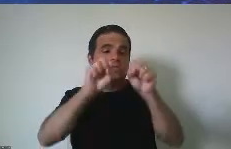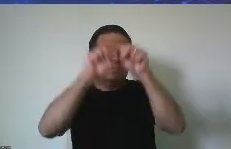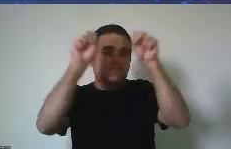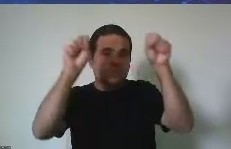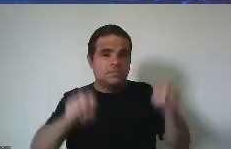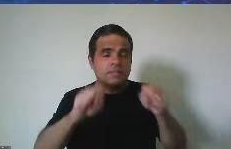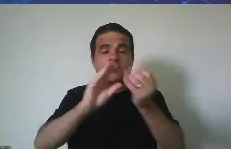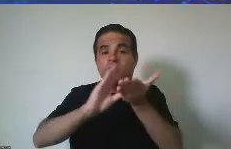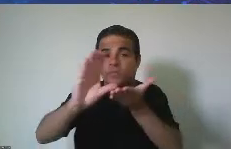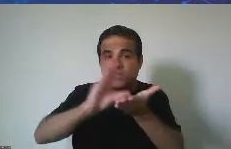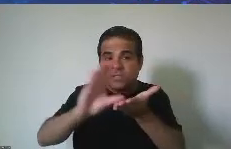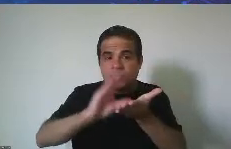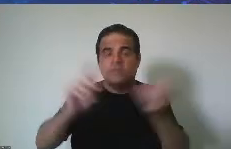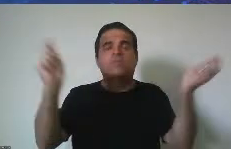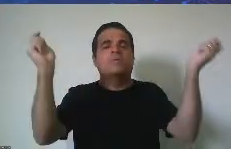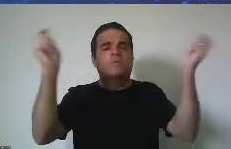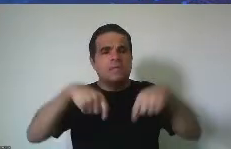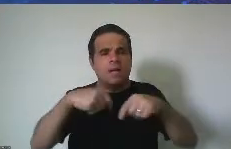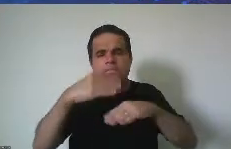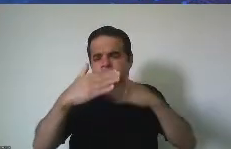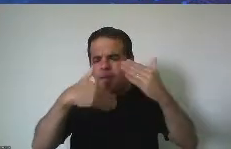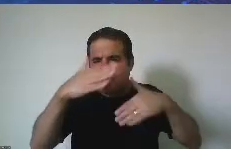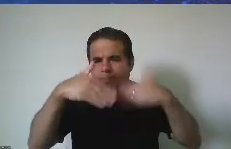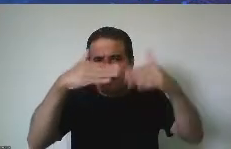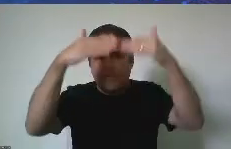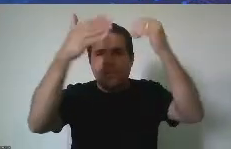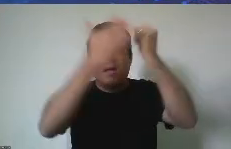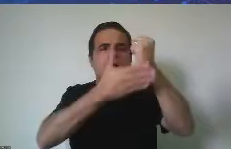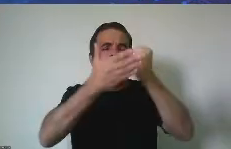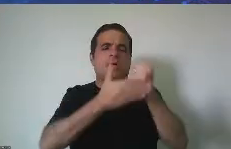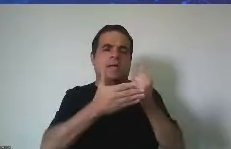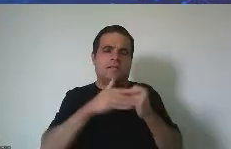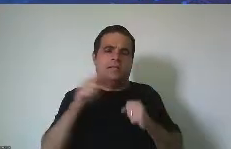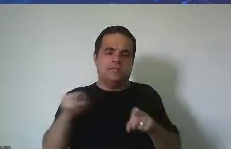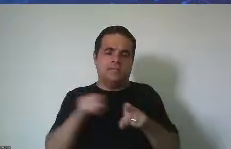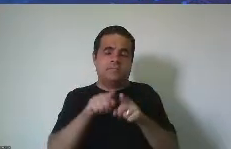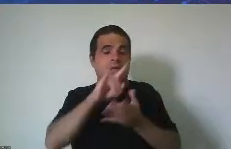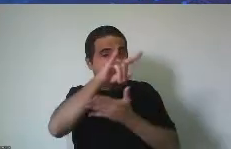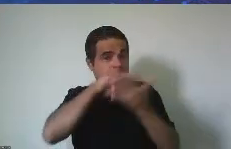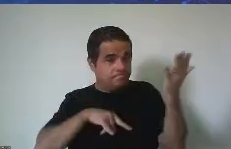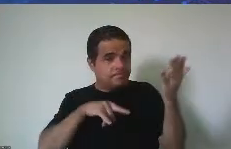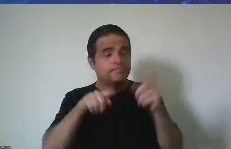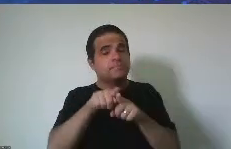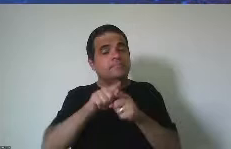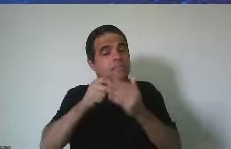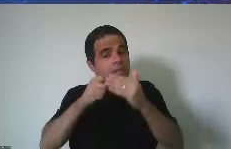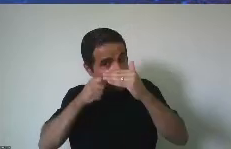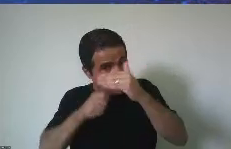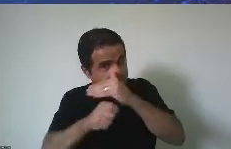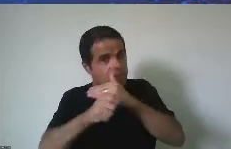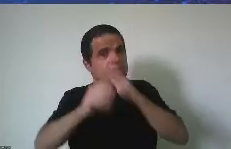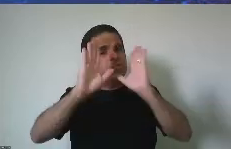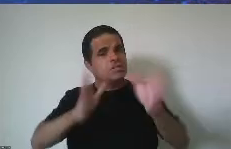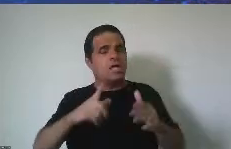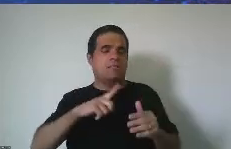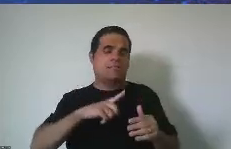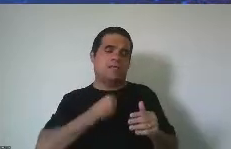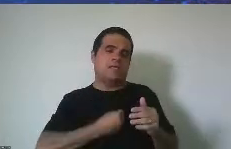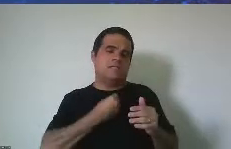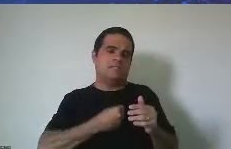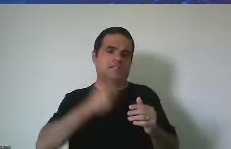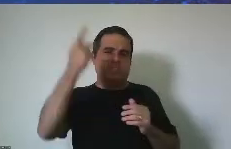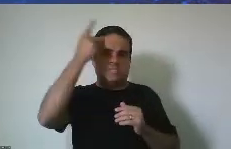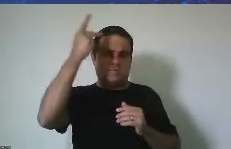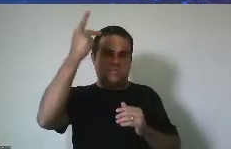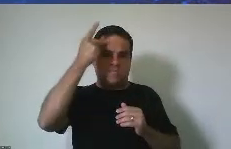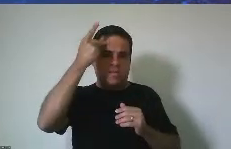investimento aumente a base de ativos e com isso aumente a receita desse investimento já existente em São Paulo quando a gente pega